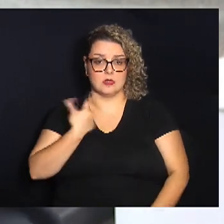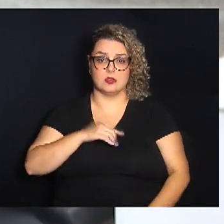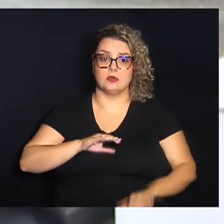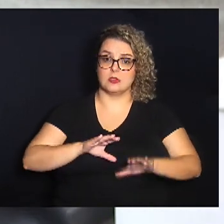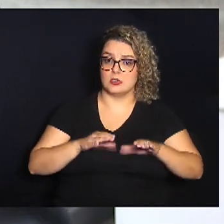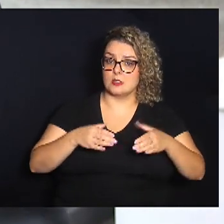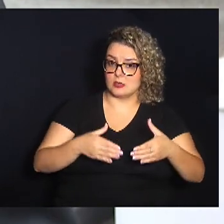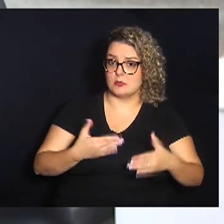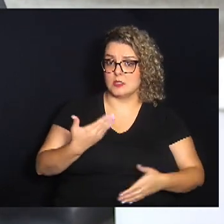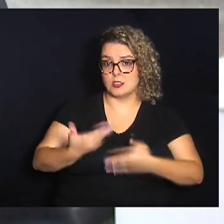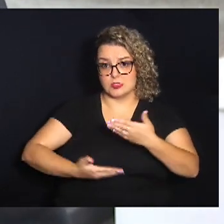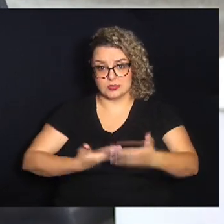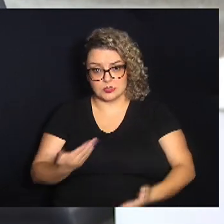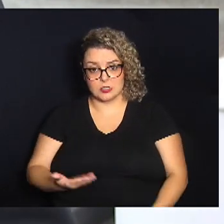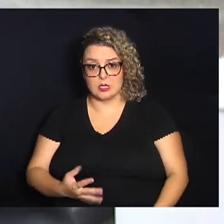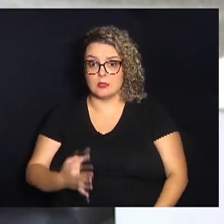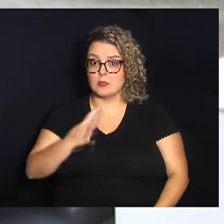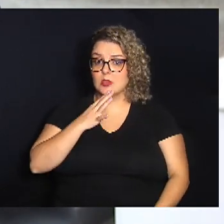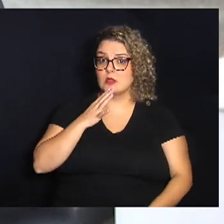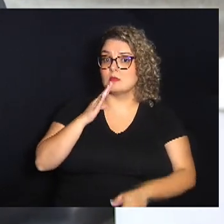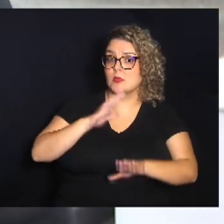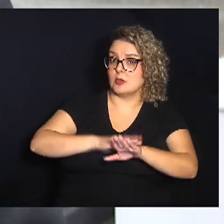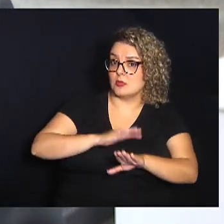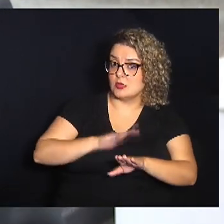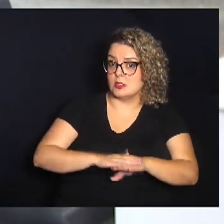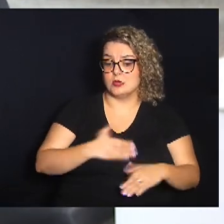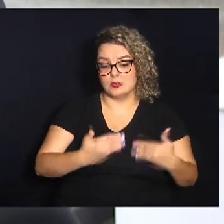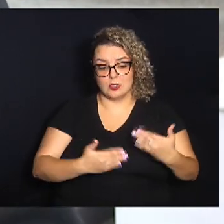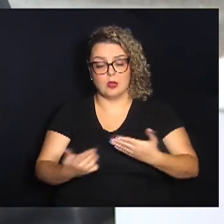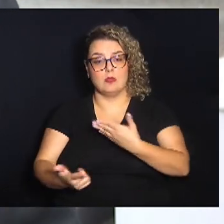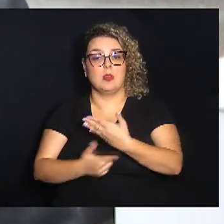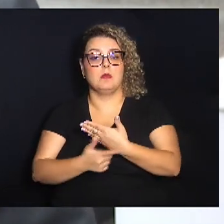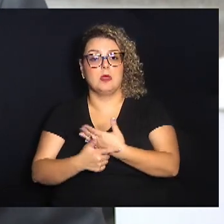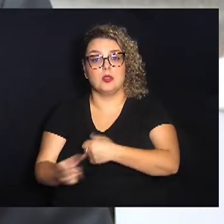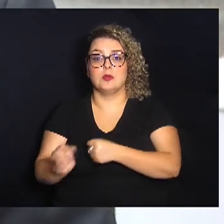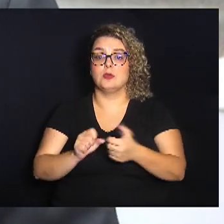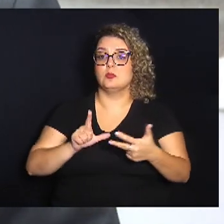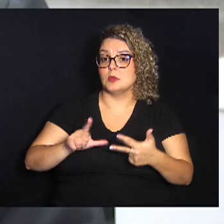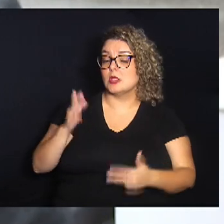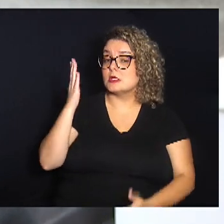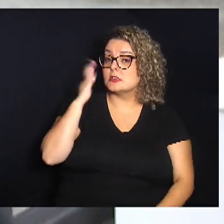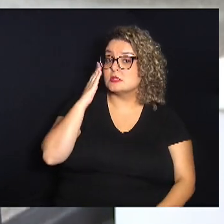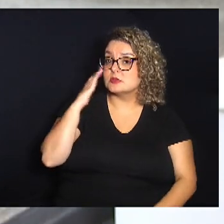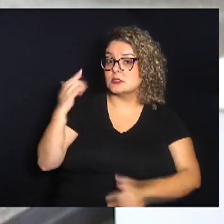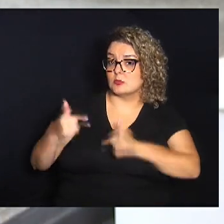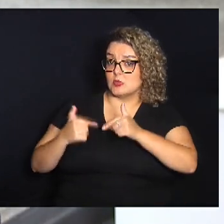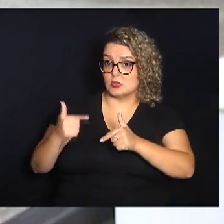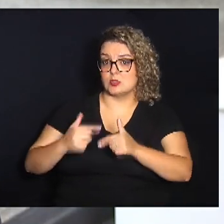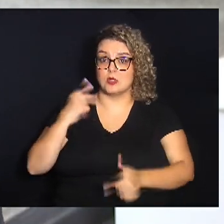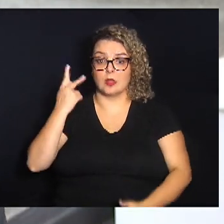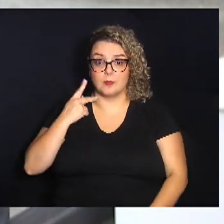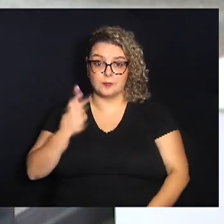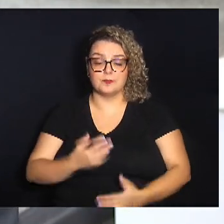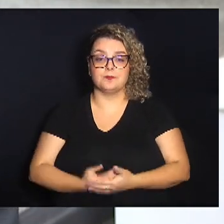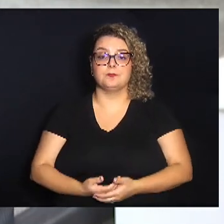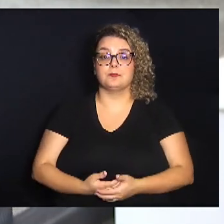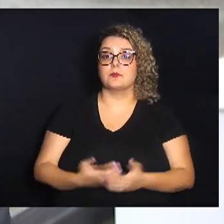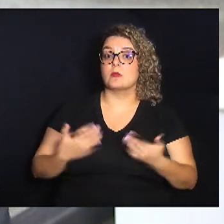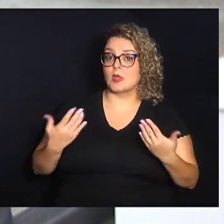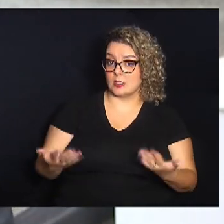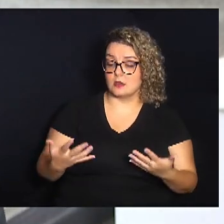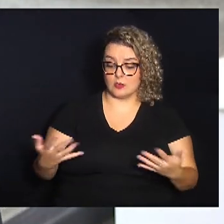para conhecer o funcionamento da Câmara, o papel do Poder Legislativo, entender o trabalho dos vereadores. Então, por